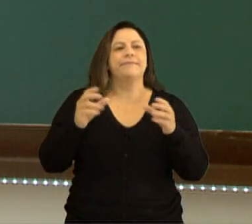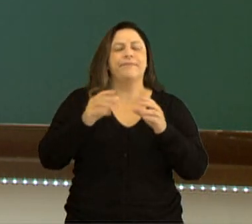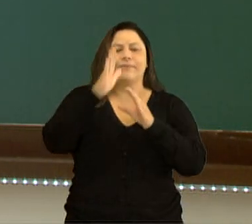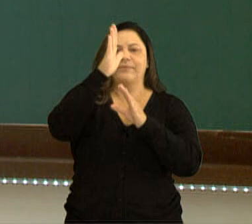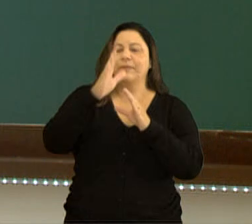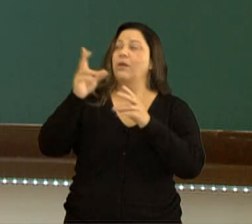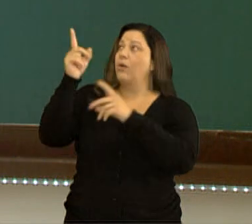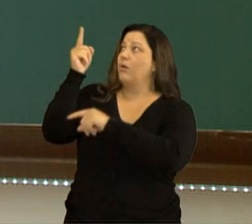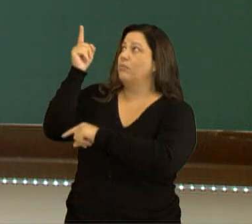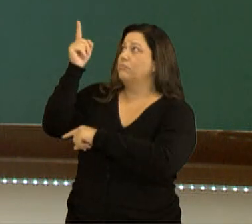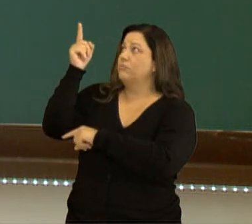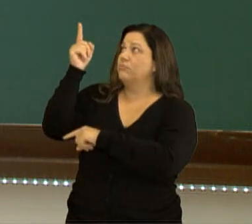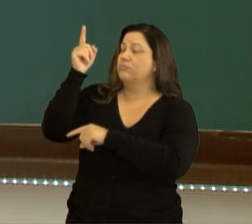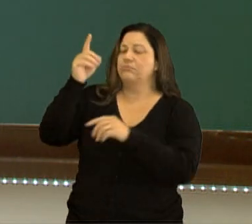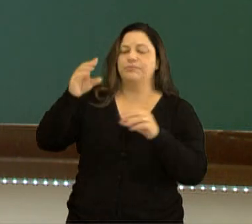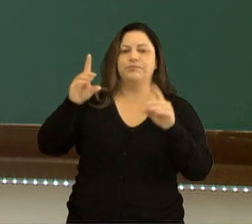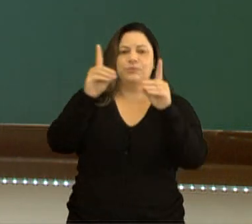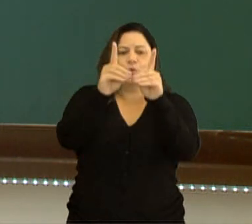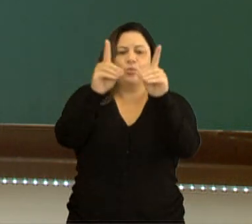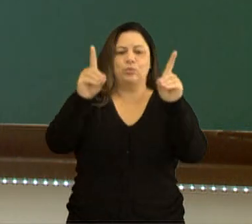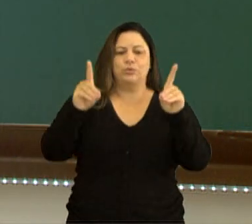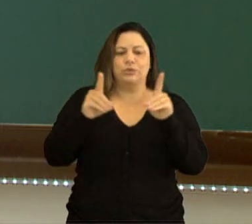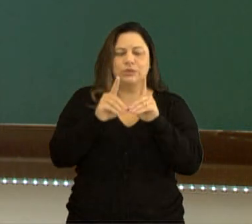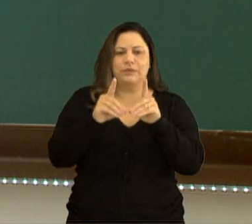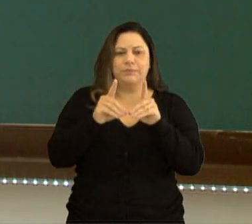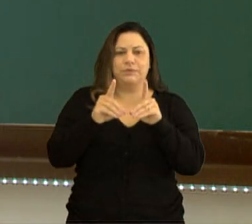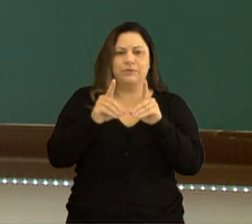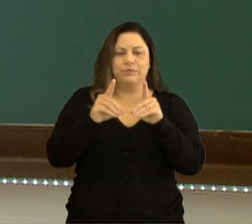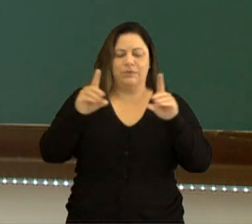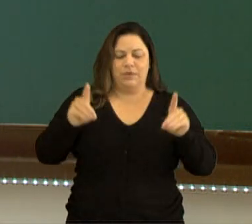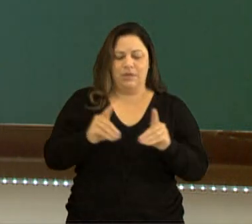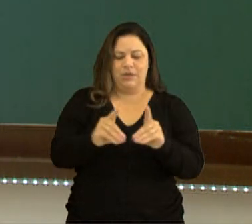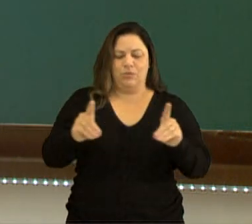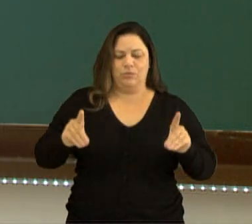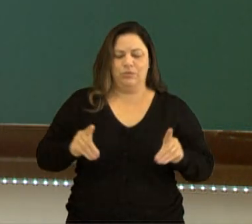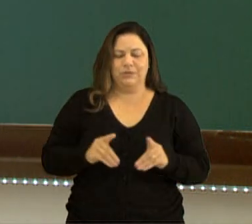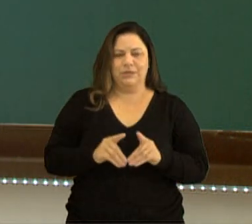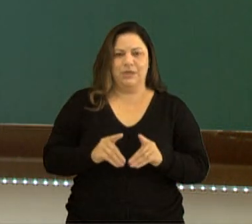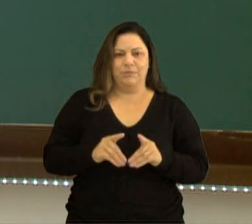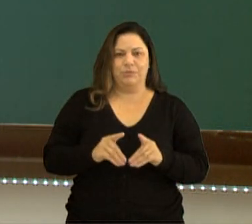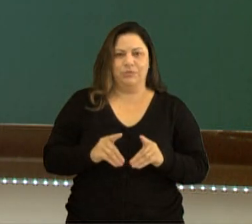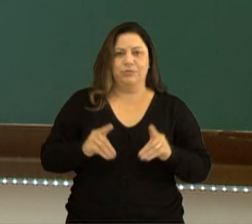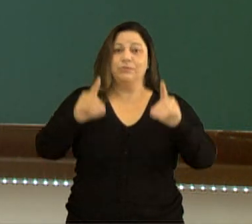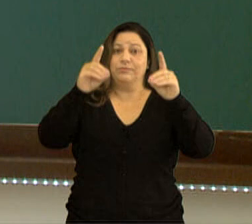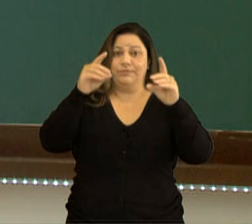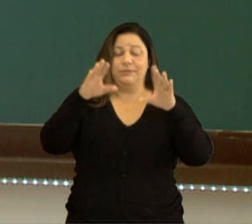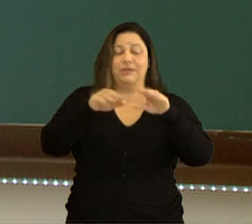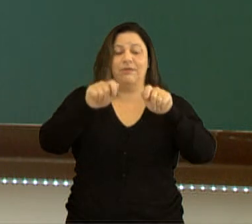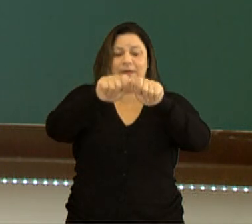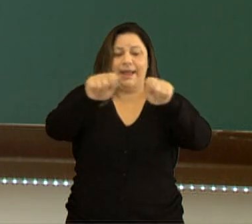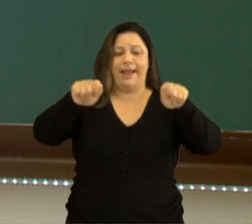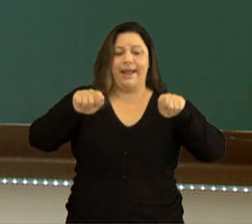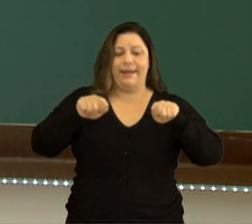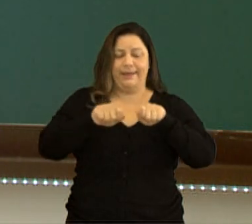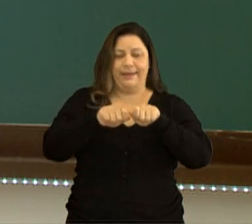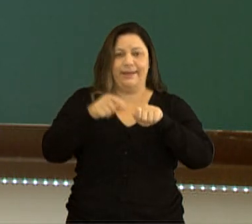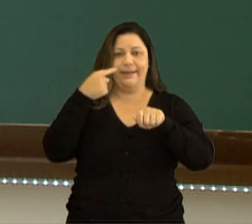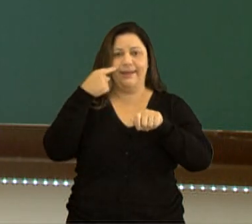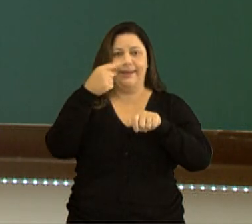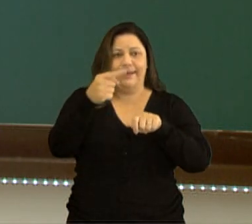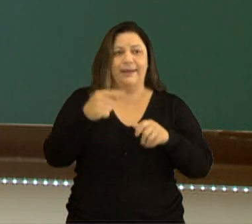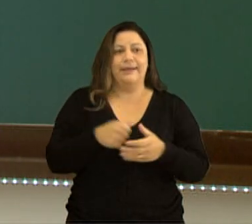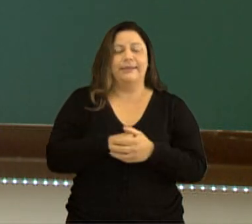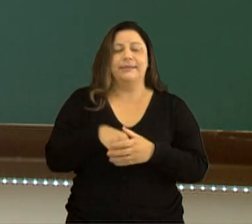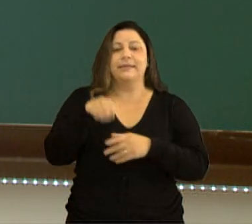daqui, o diâmetro em cima e o diâmetro embaixo. A área é um retângulo, não é verdade? Então é base vezes altura. A base